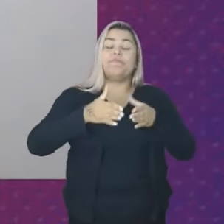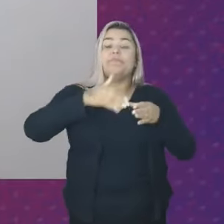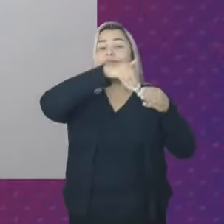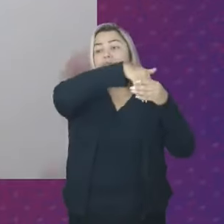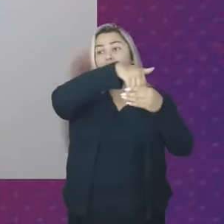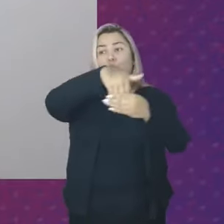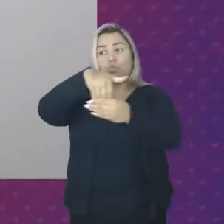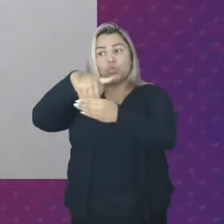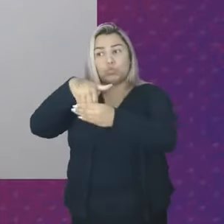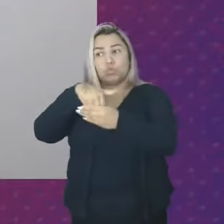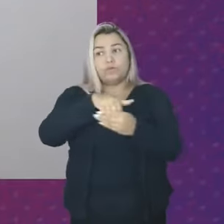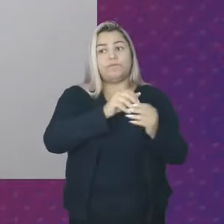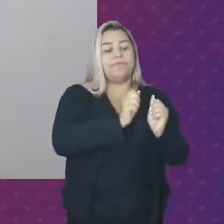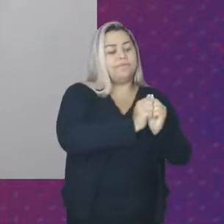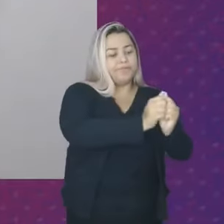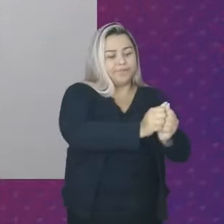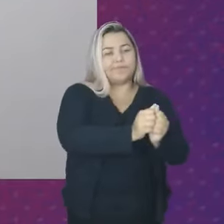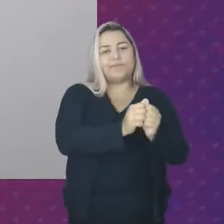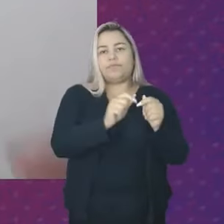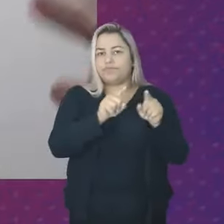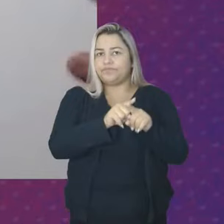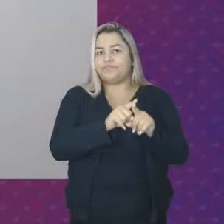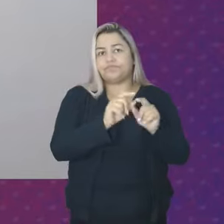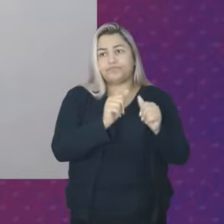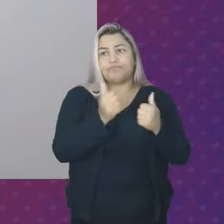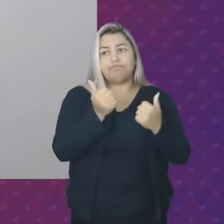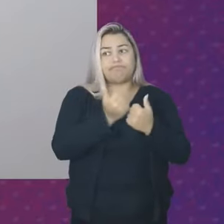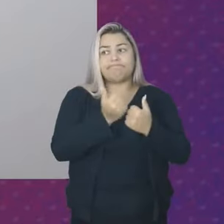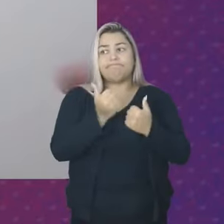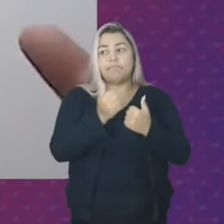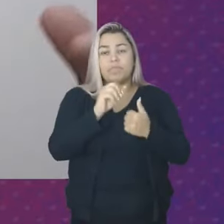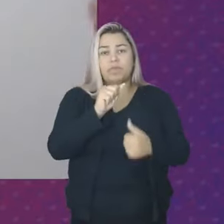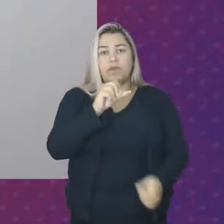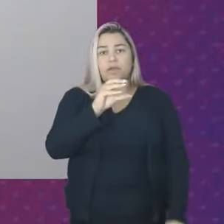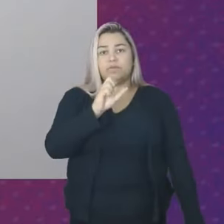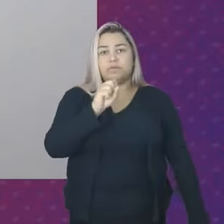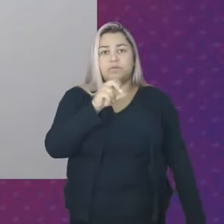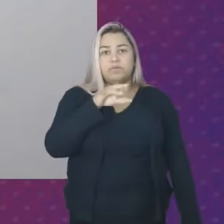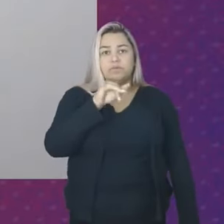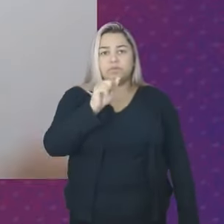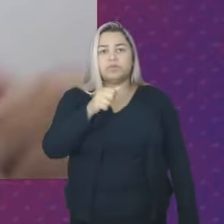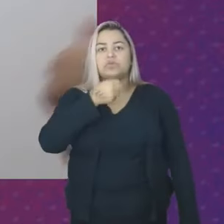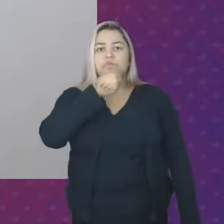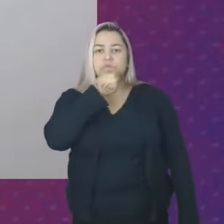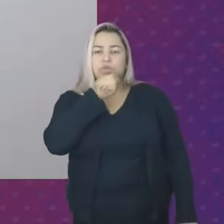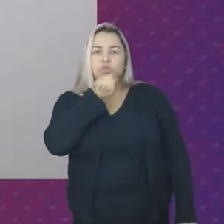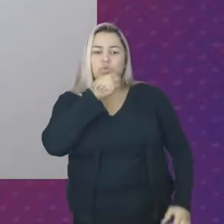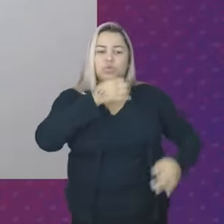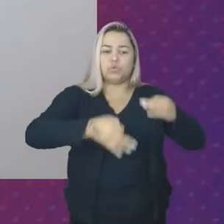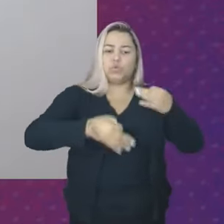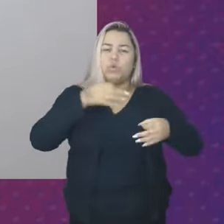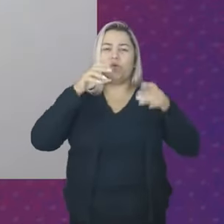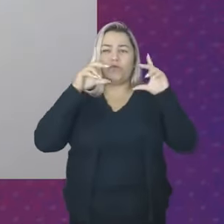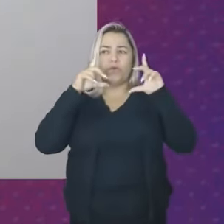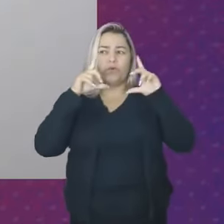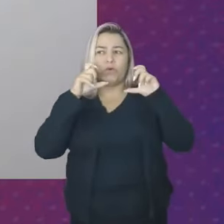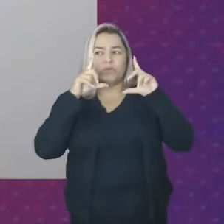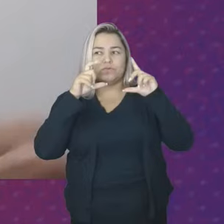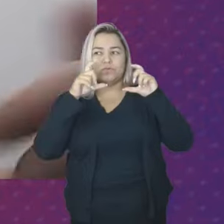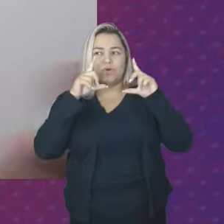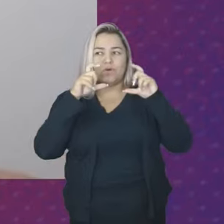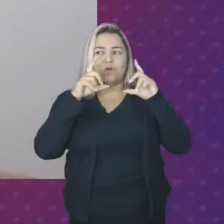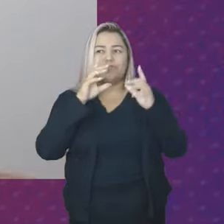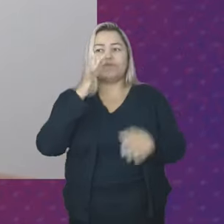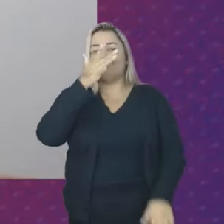com você, né? A gente tem uma assessoria jurídica, assessoria de imprensa, fotógrafo,